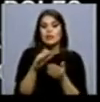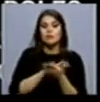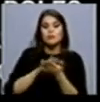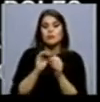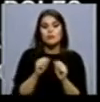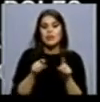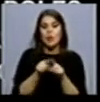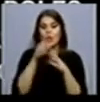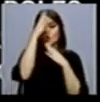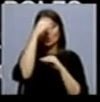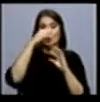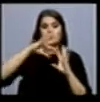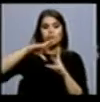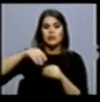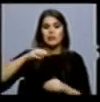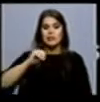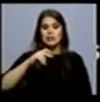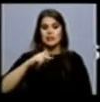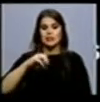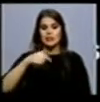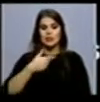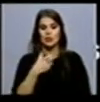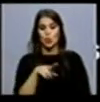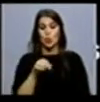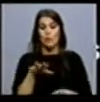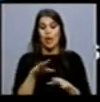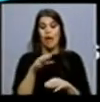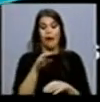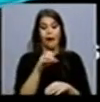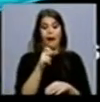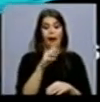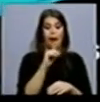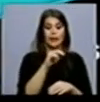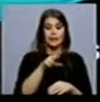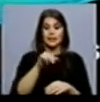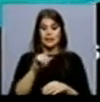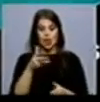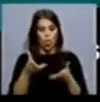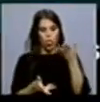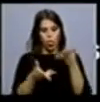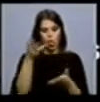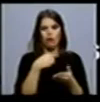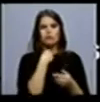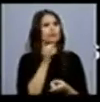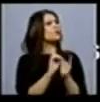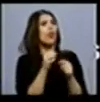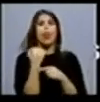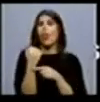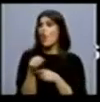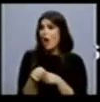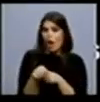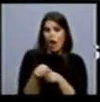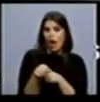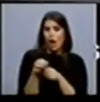Saturno. Eis que a Cassini agora fez a medição, pesou, digamos assim, os anéis e diz: não, é que nem sequer